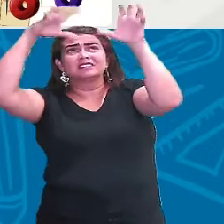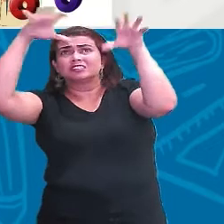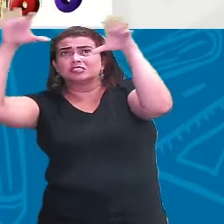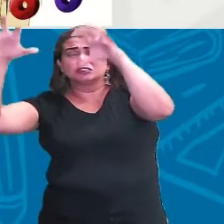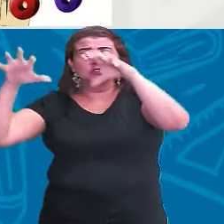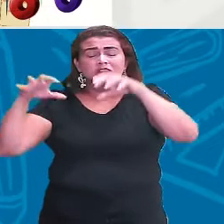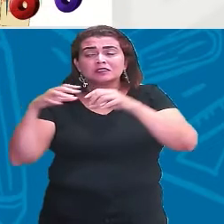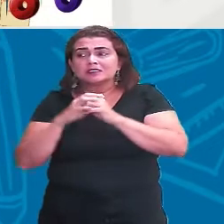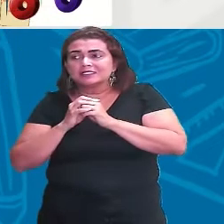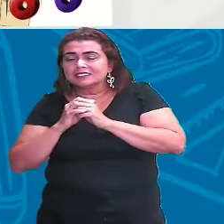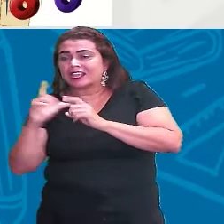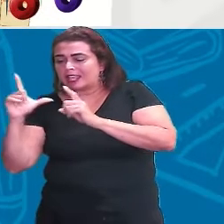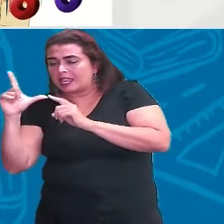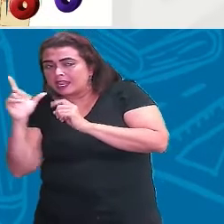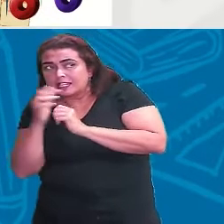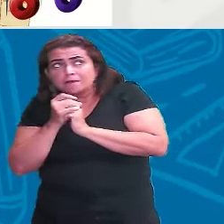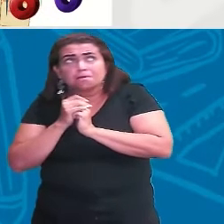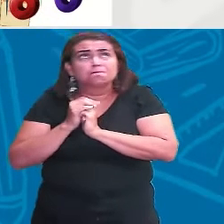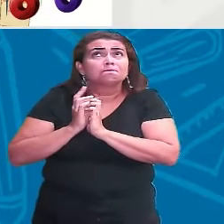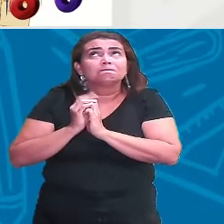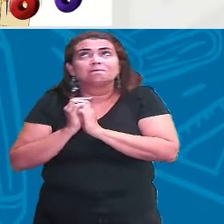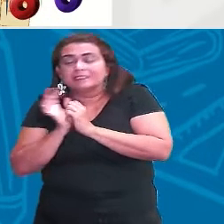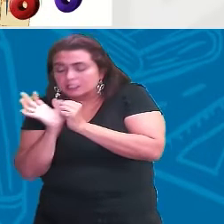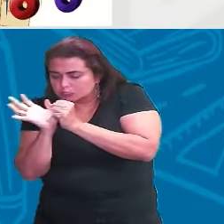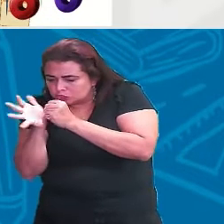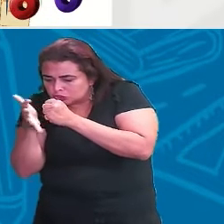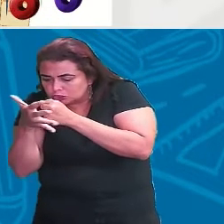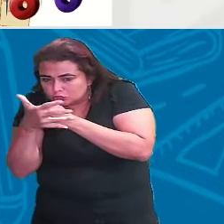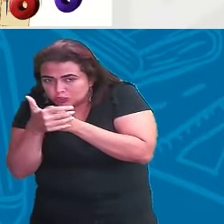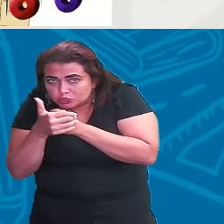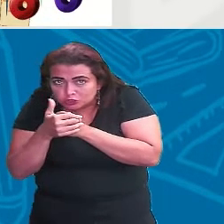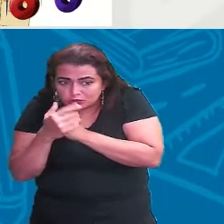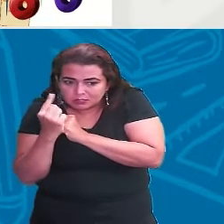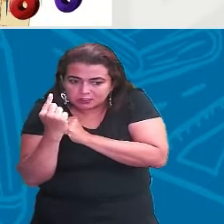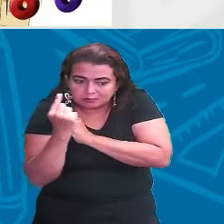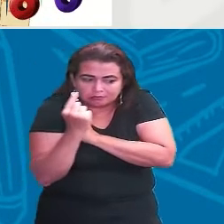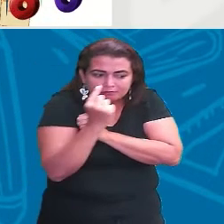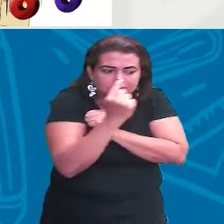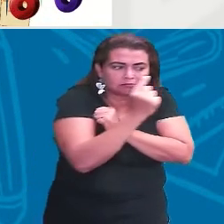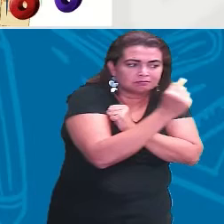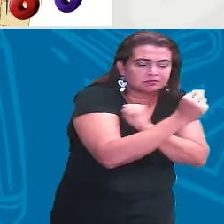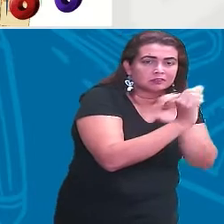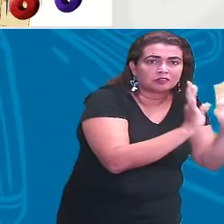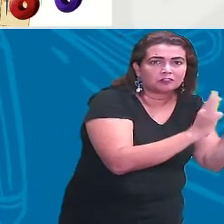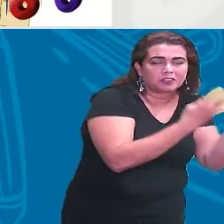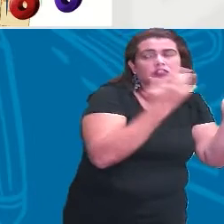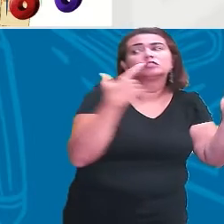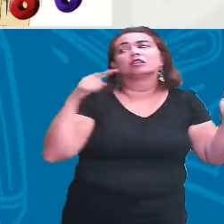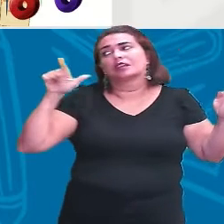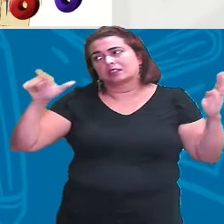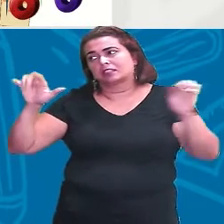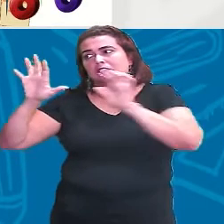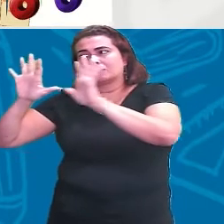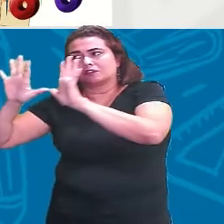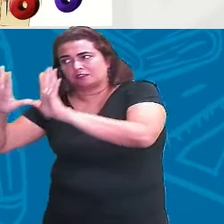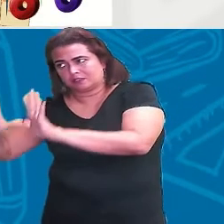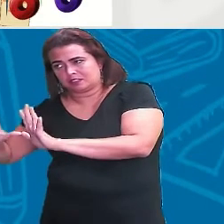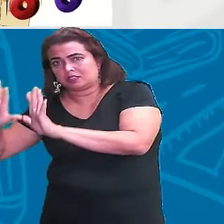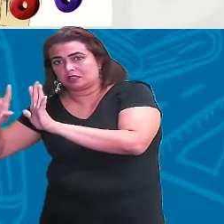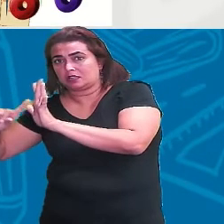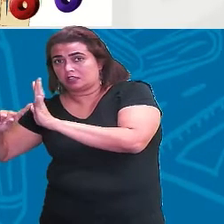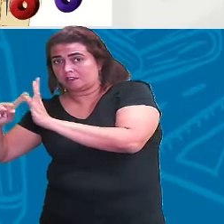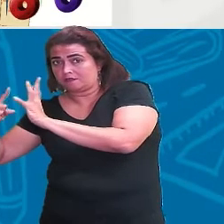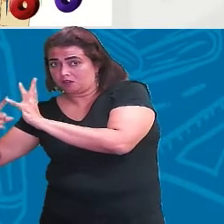Algumas saíram escondidas e foram à festa. E outras ficaram, as vogais no